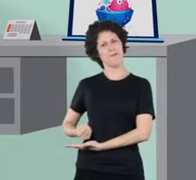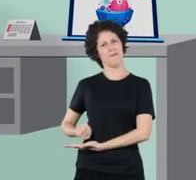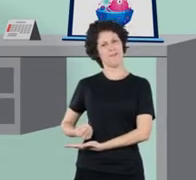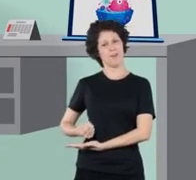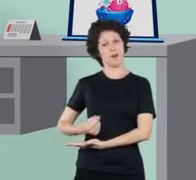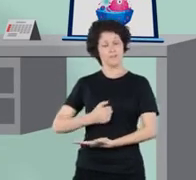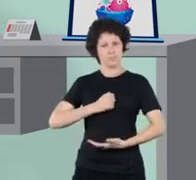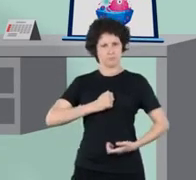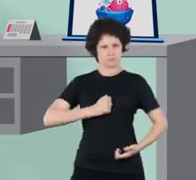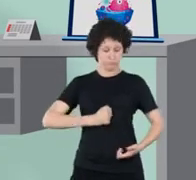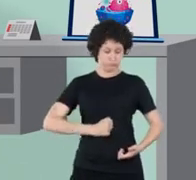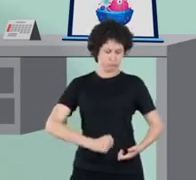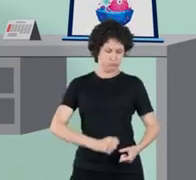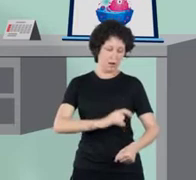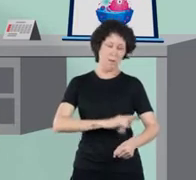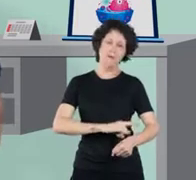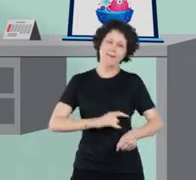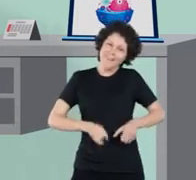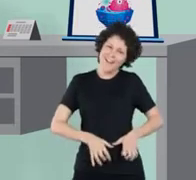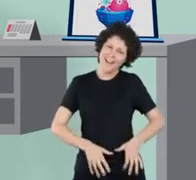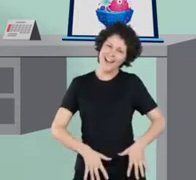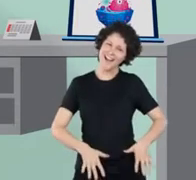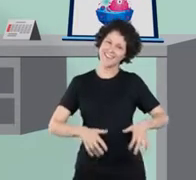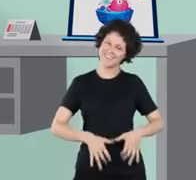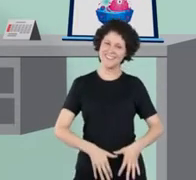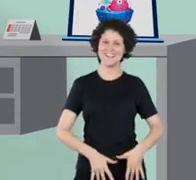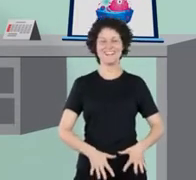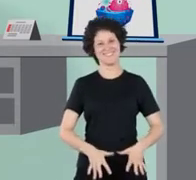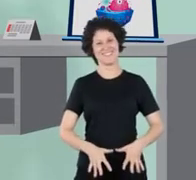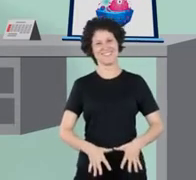são absorvidos pelo organismo e o restante é eliminado pelo nosso corpo.